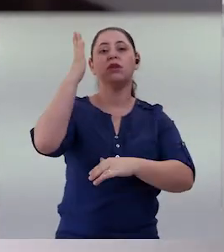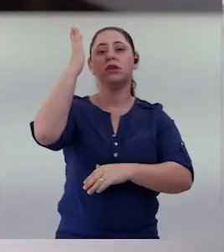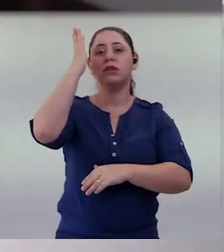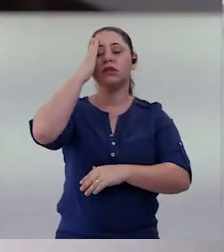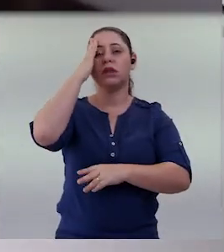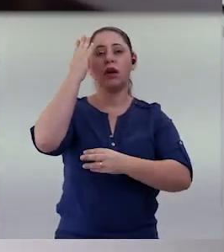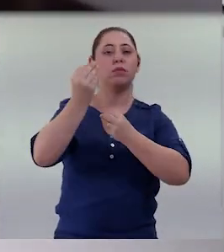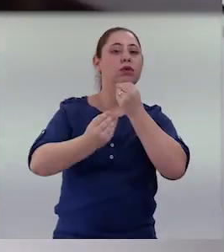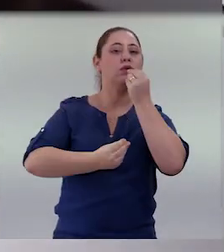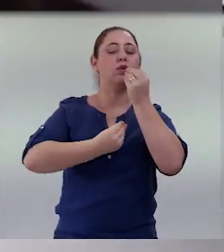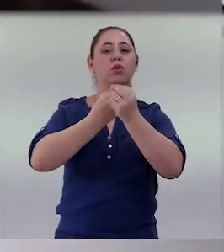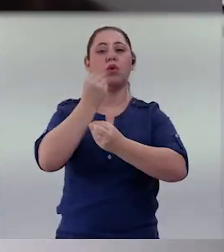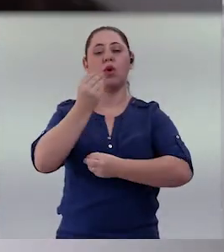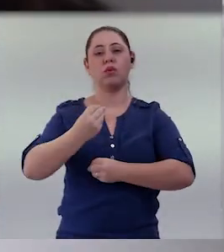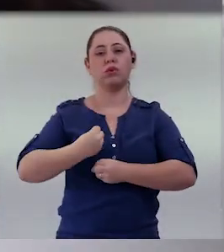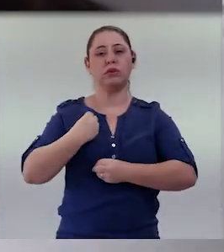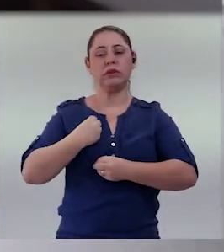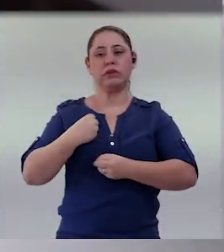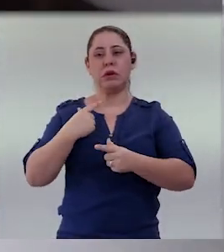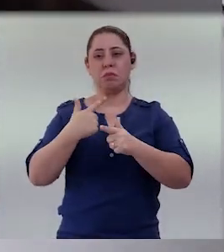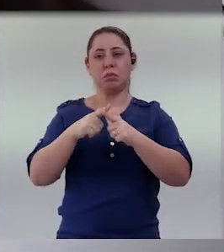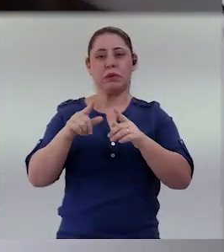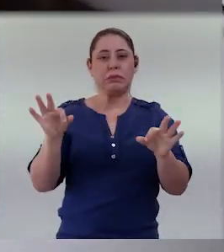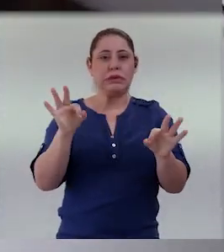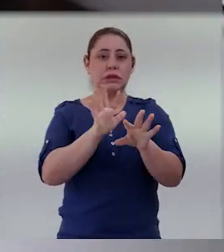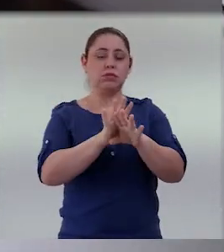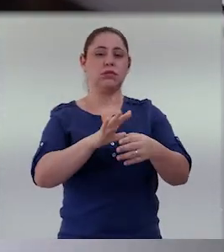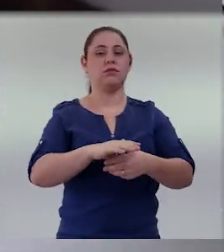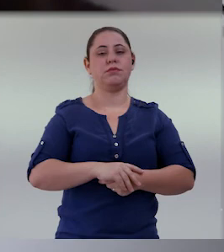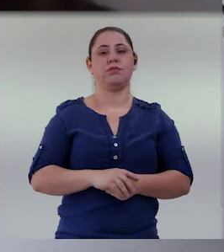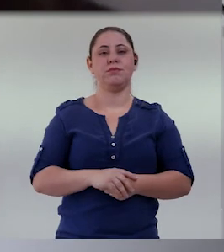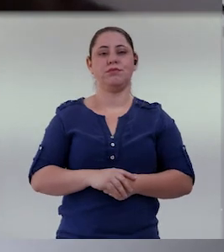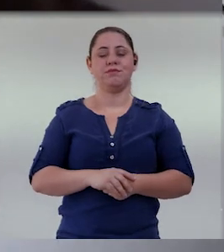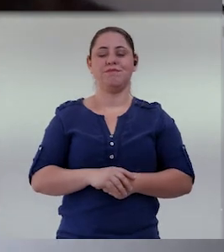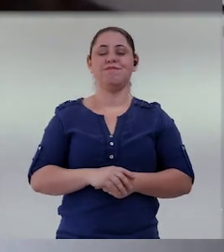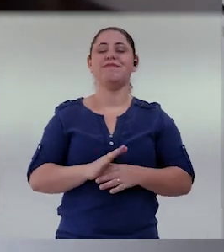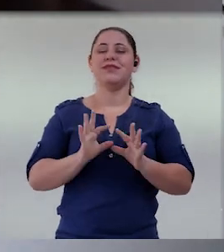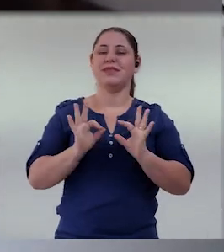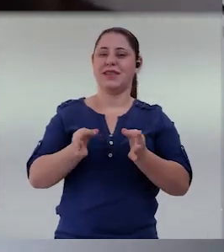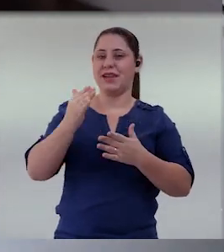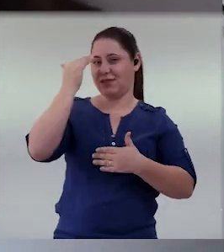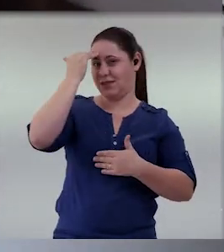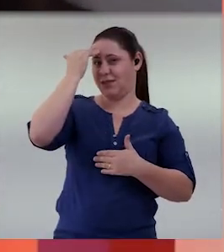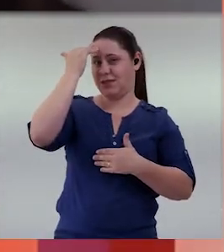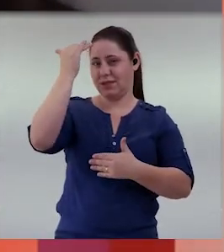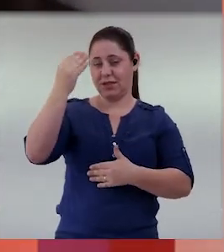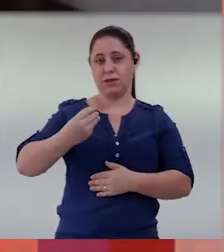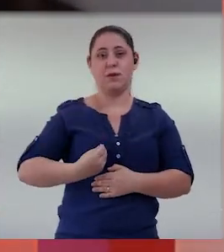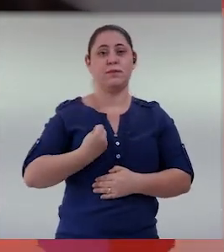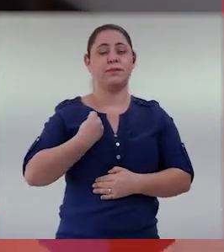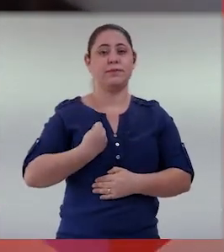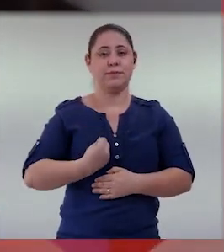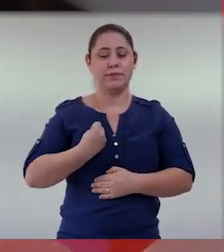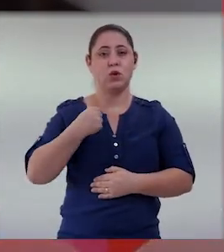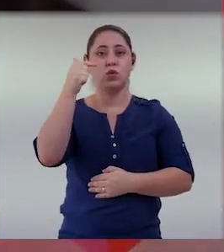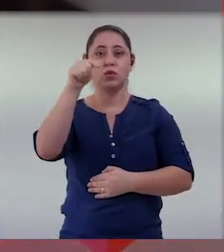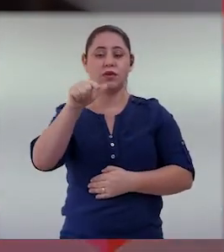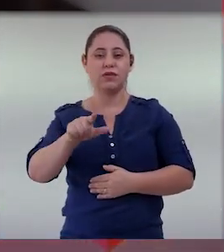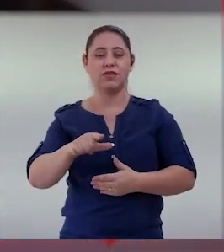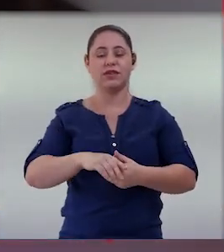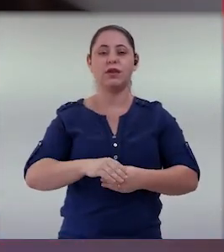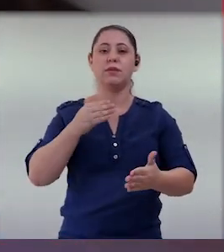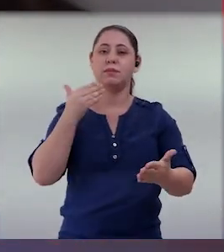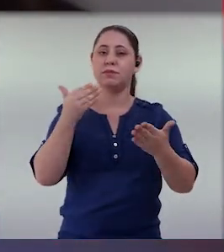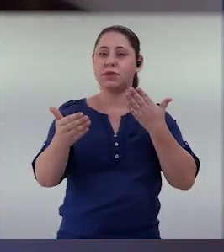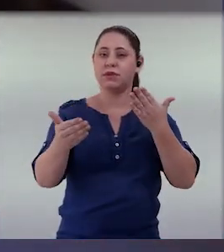informação e saibam também como lidar com isso, como sair desse problema. Tá certo, então, quero agradecer